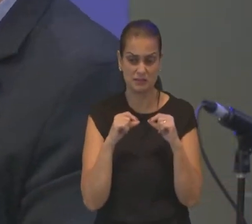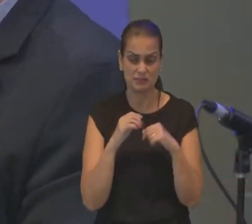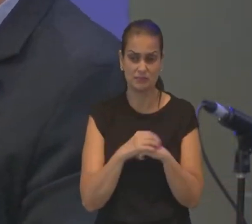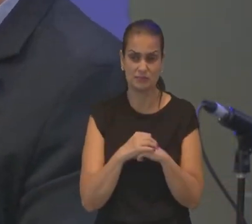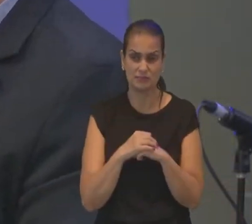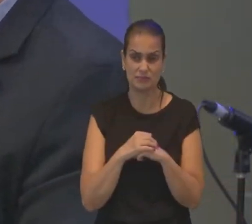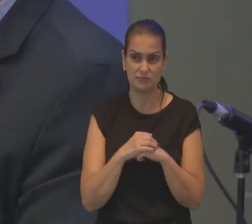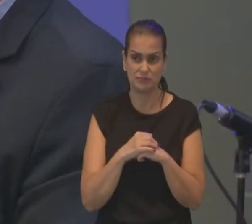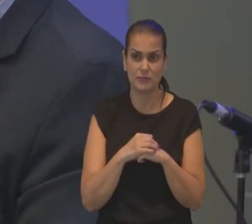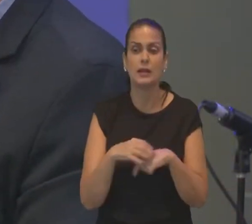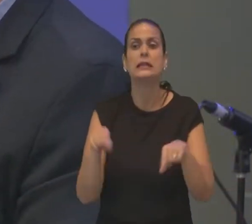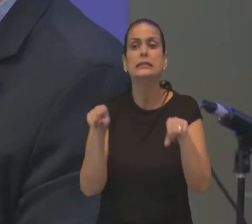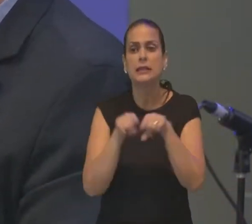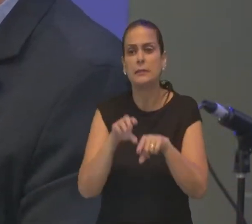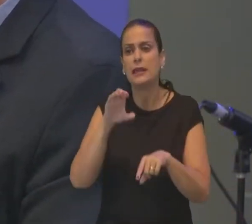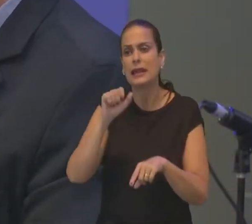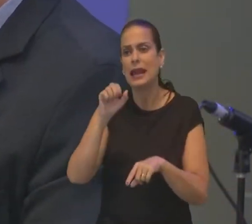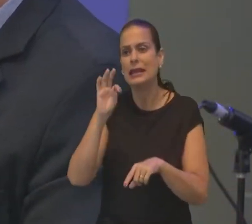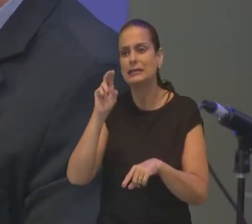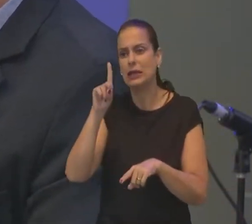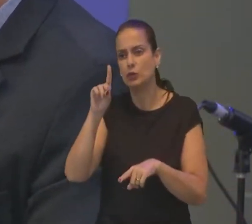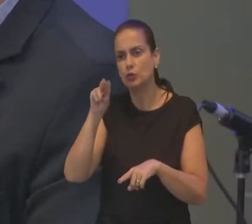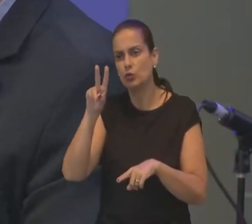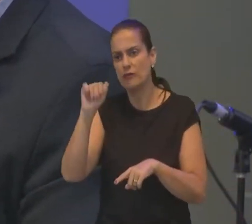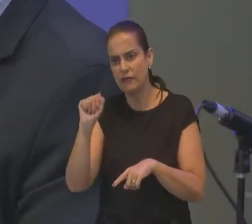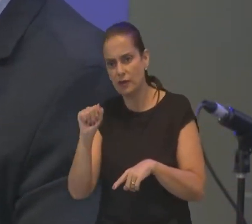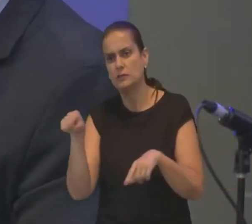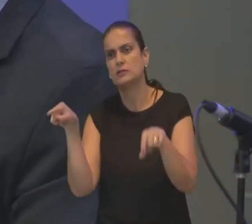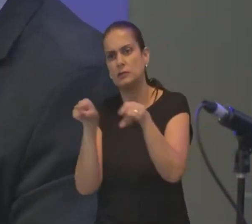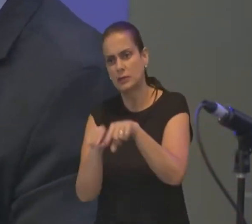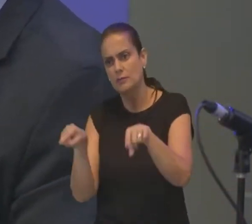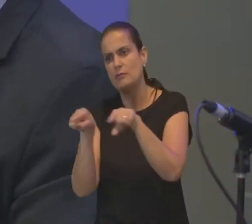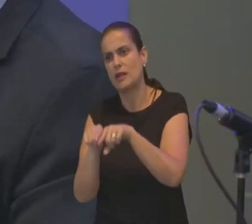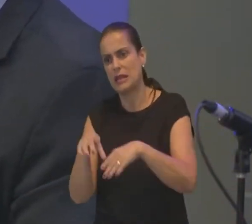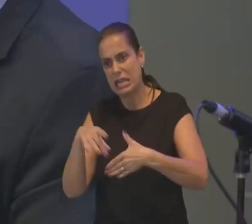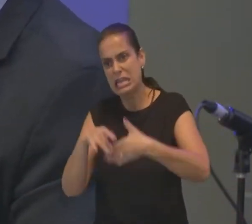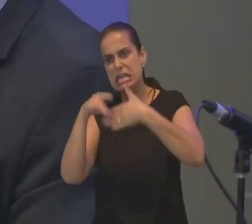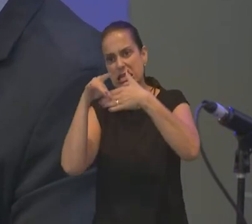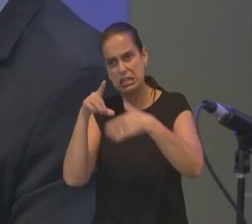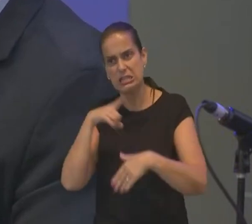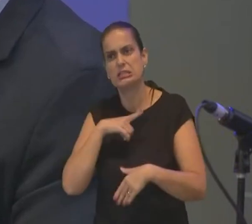ou em Catanduvas. Interessante, meus irmãos, que